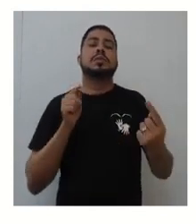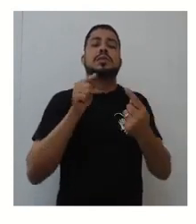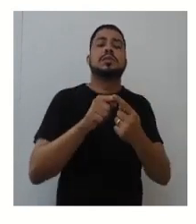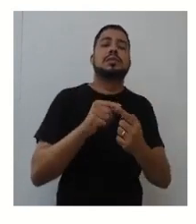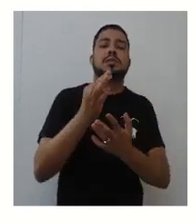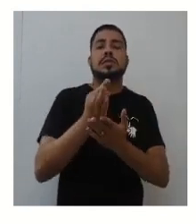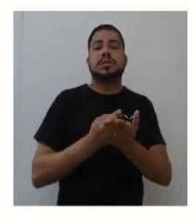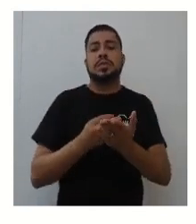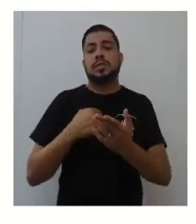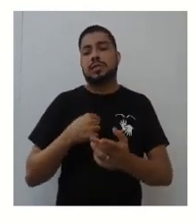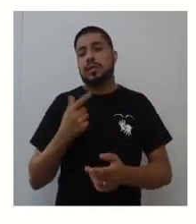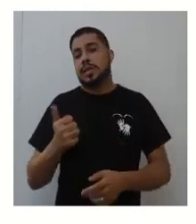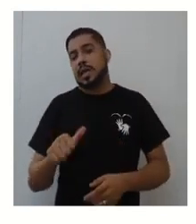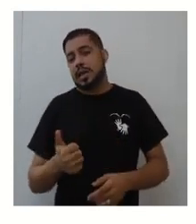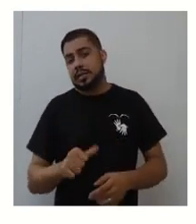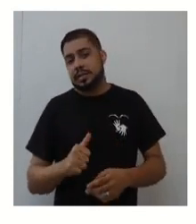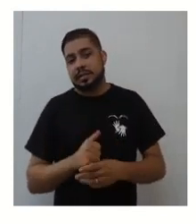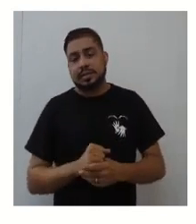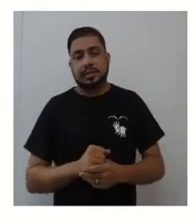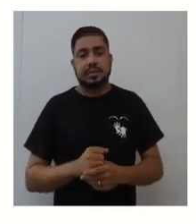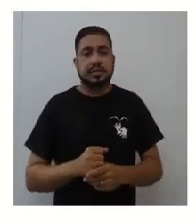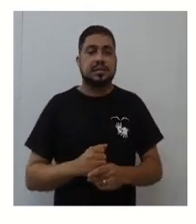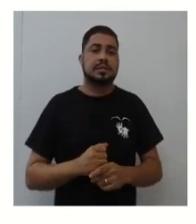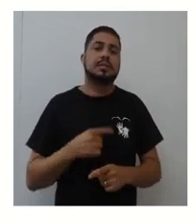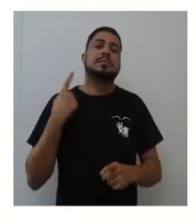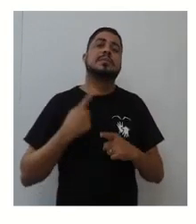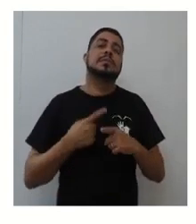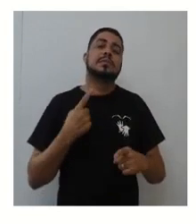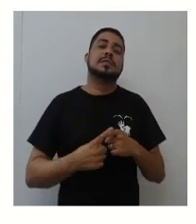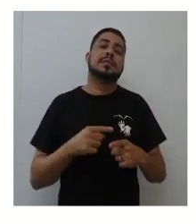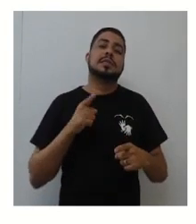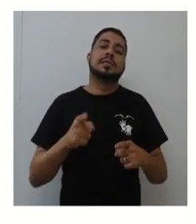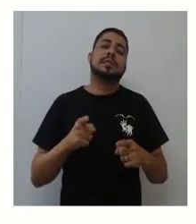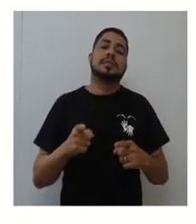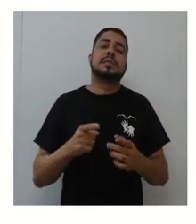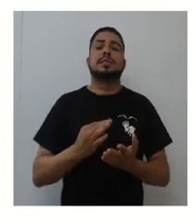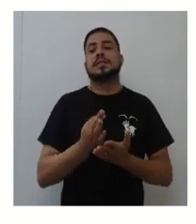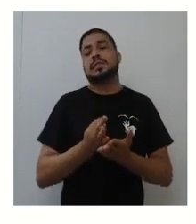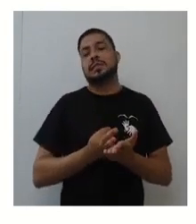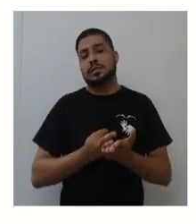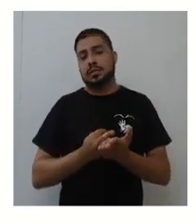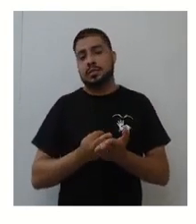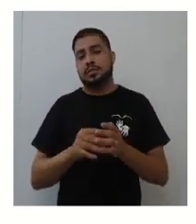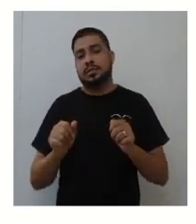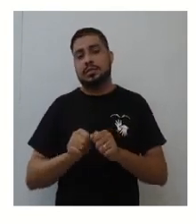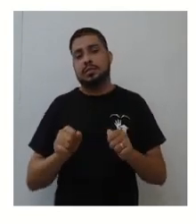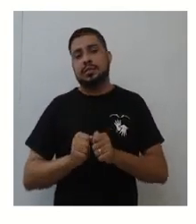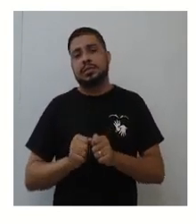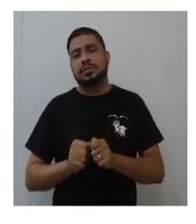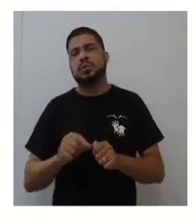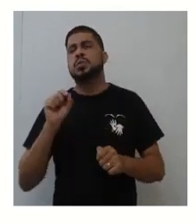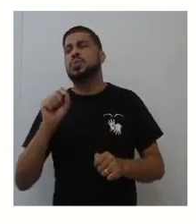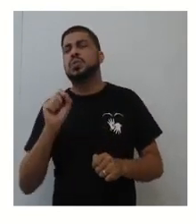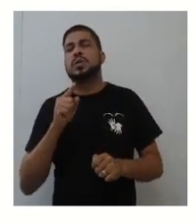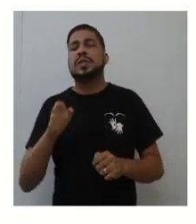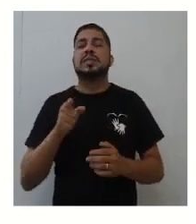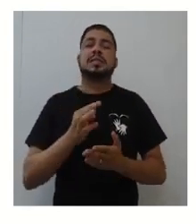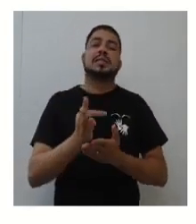que eu estou analisando, certo? Ou seja, por que esse texto foi produzido? Do que esse texto